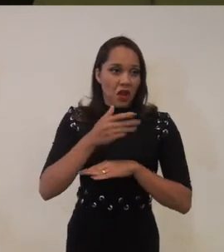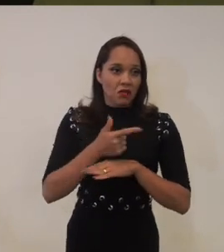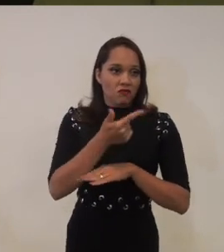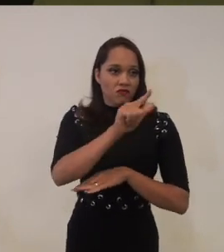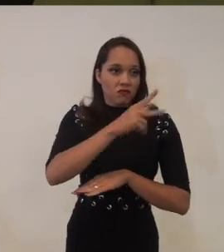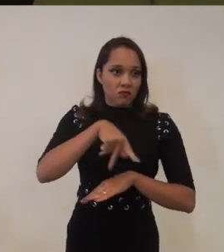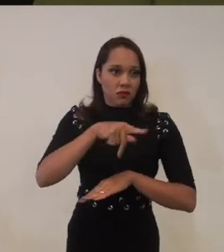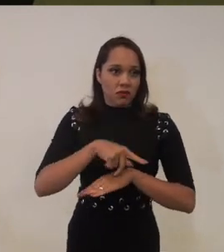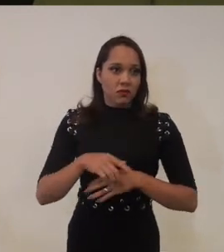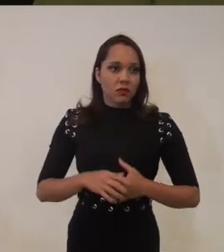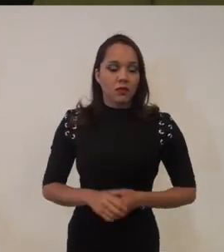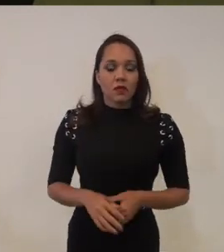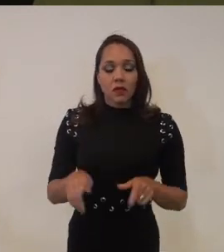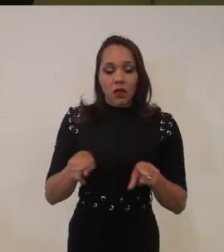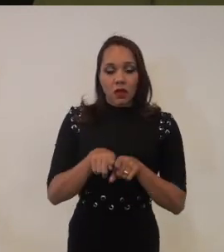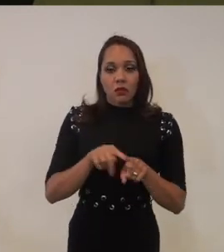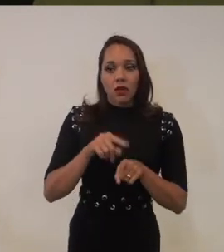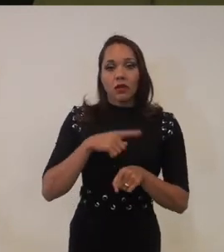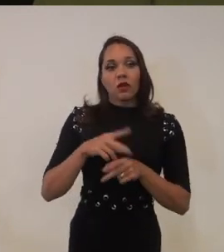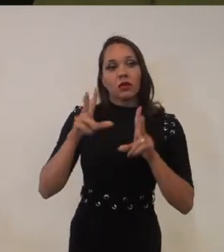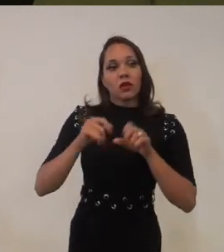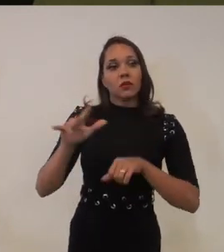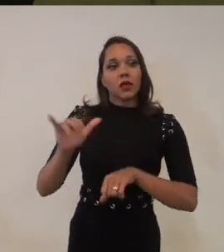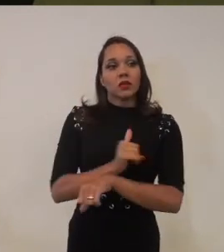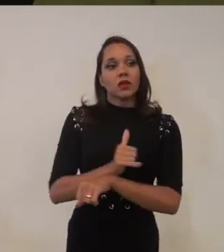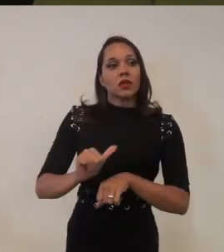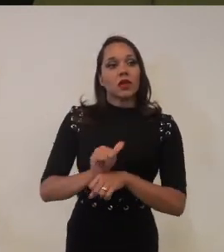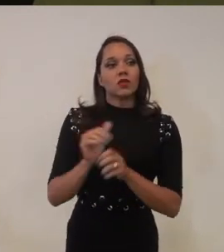Temos também o tema da estratégia para a China